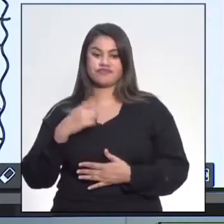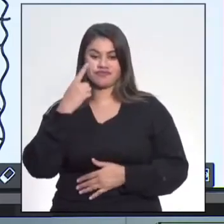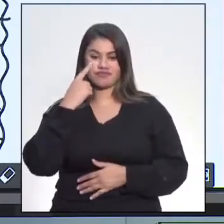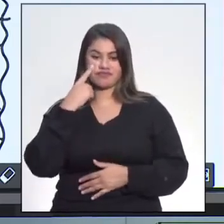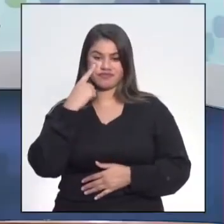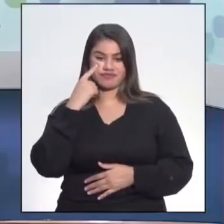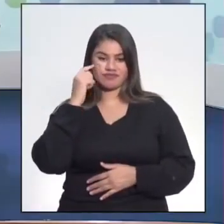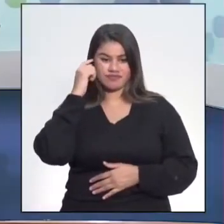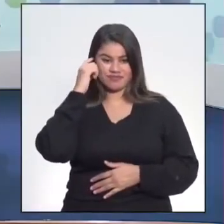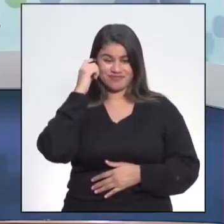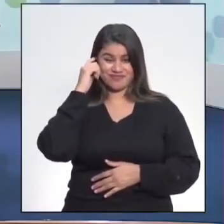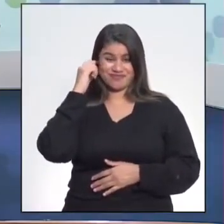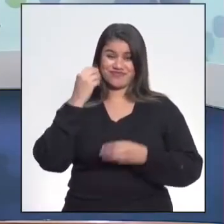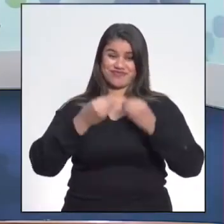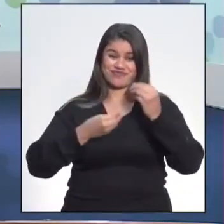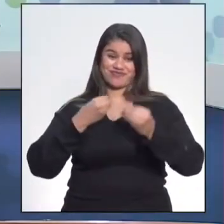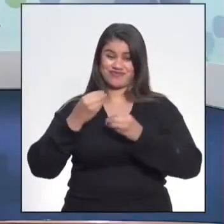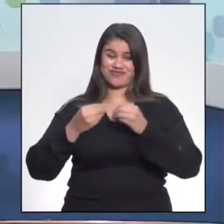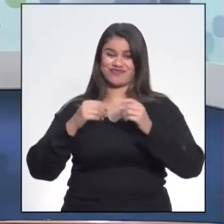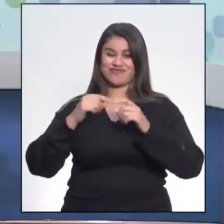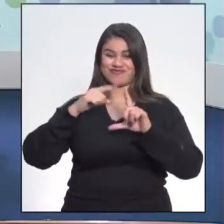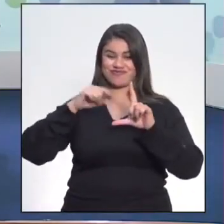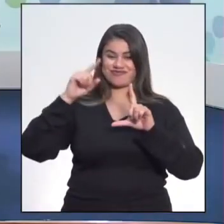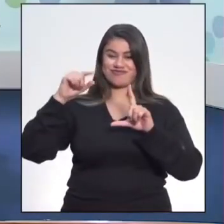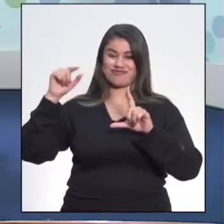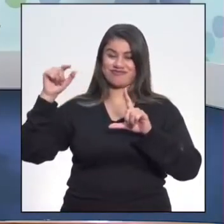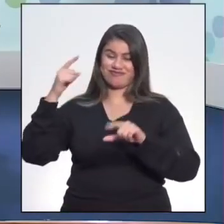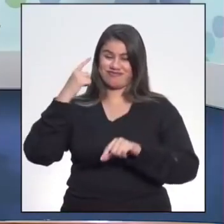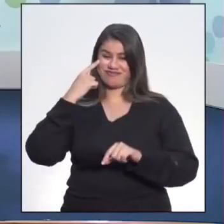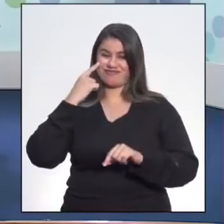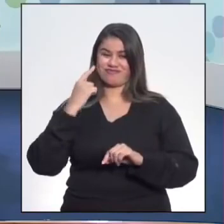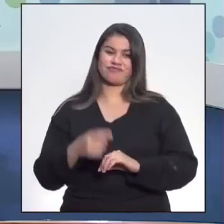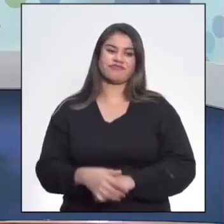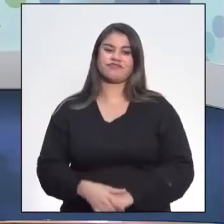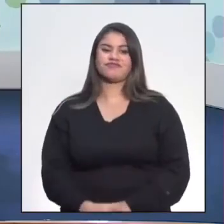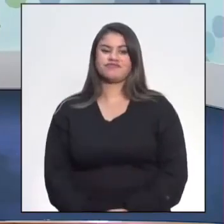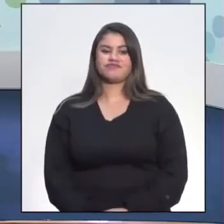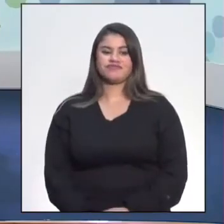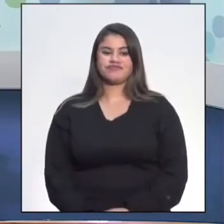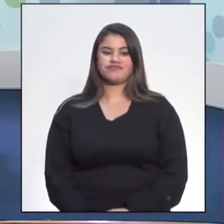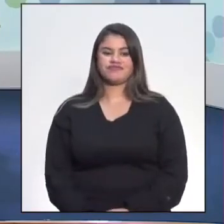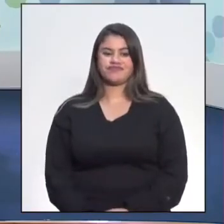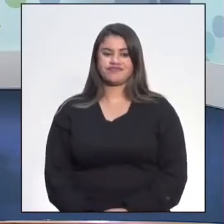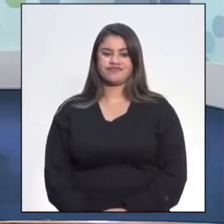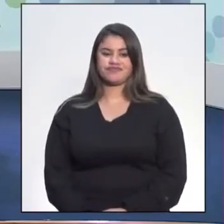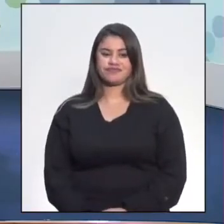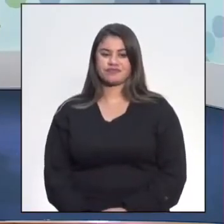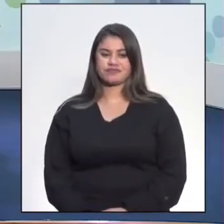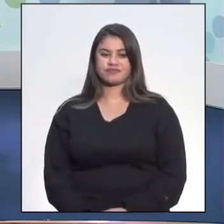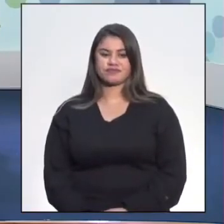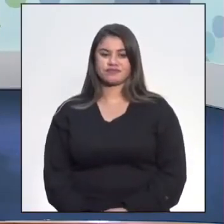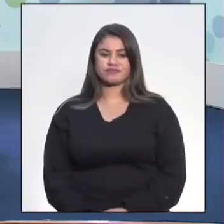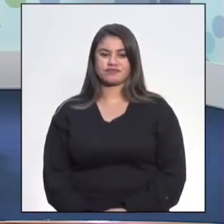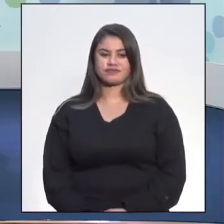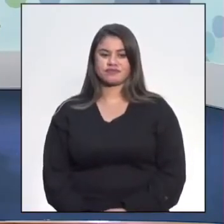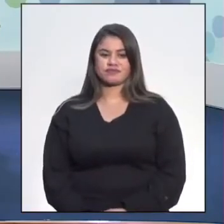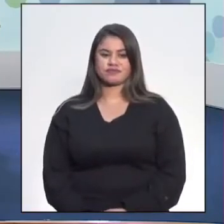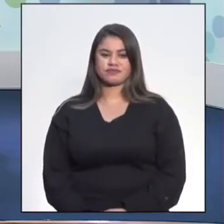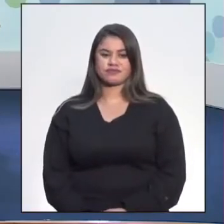ver como vai sair meu gráfico nessa lousa, né, gente? Então, aqui, com calma. A gente tem o eixo